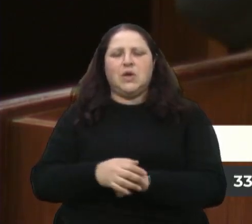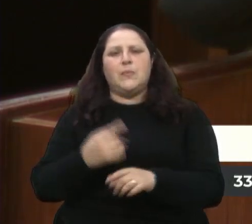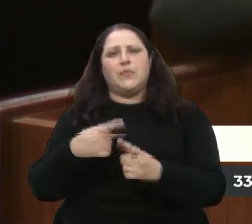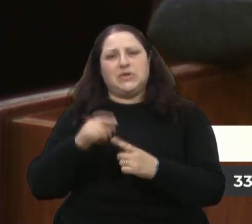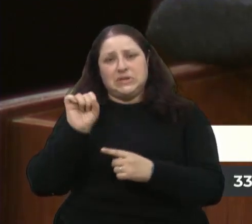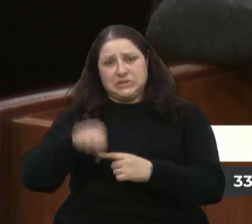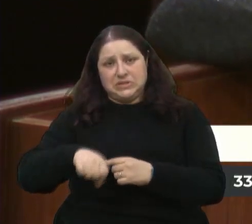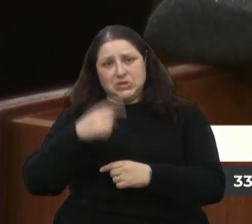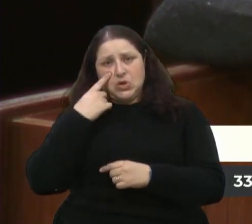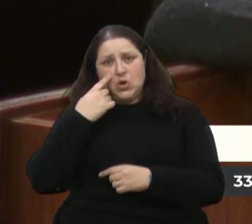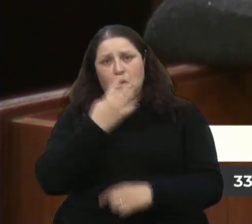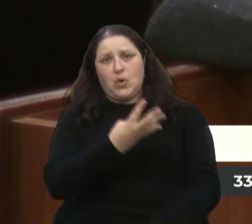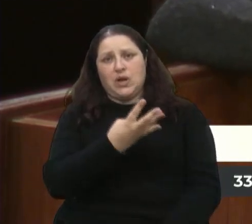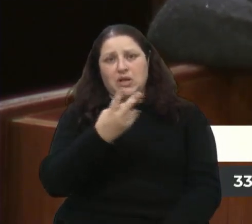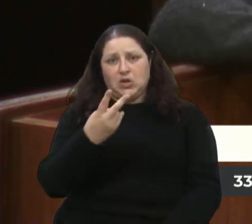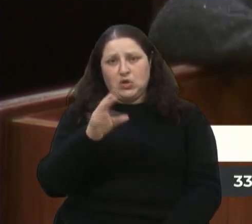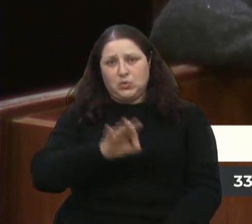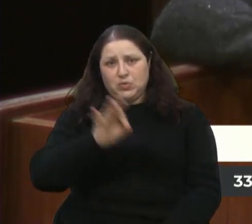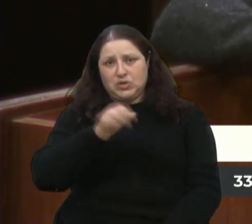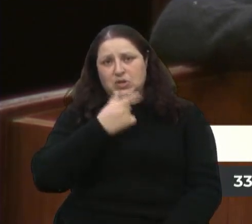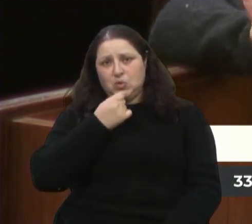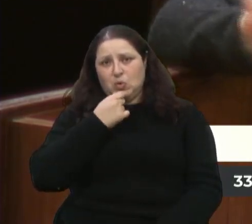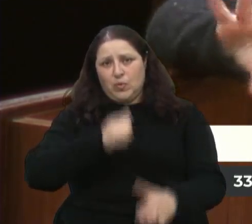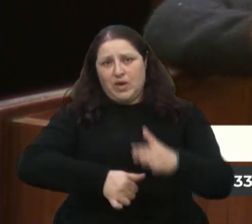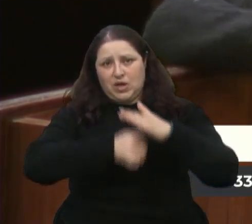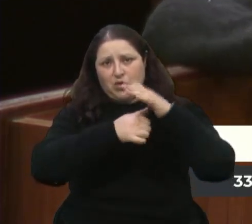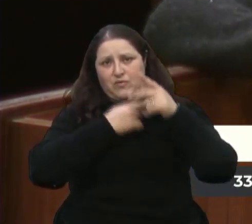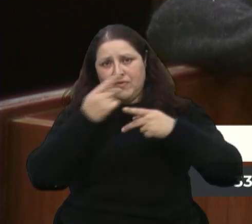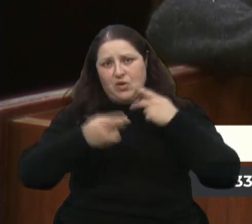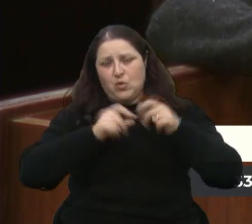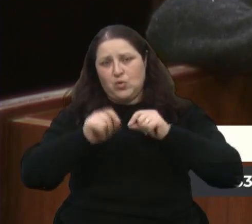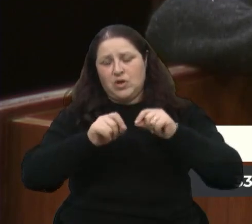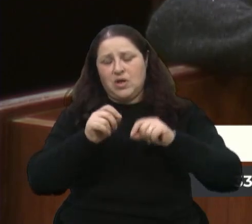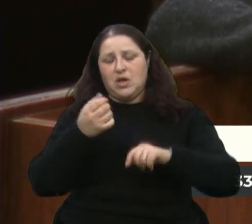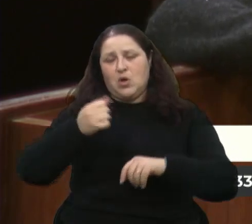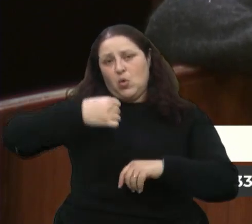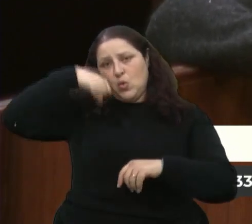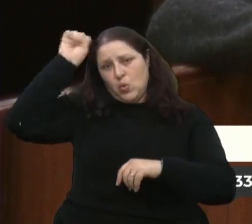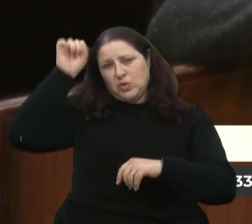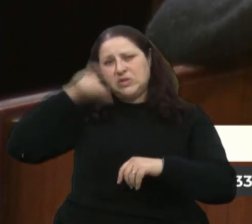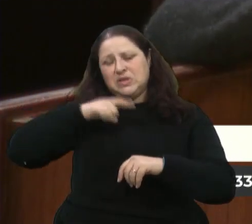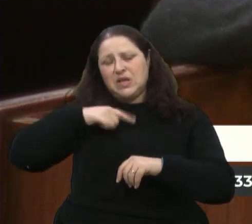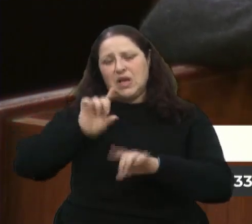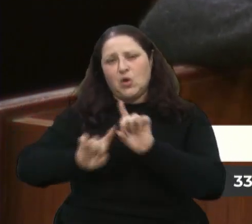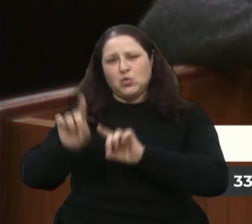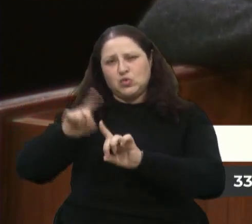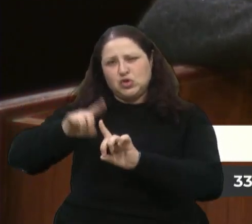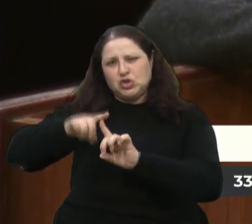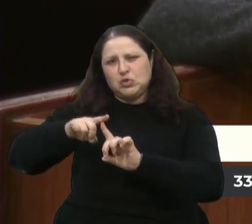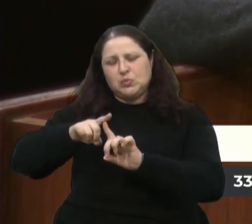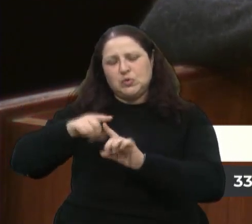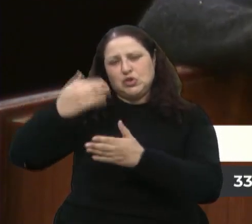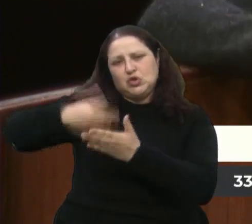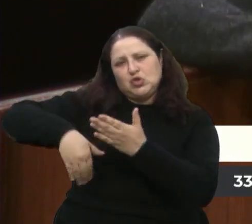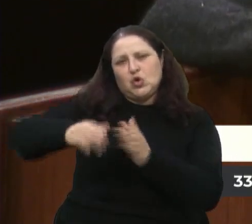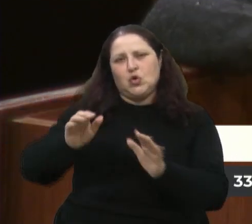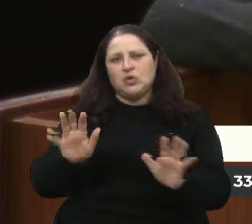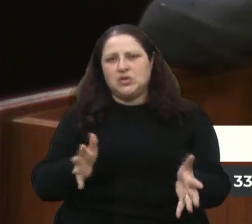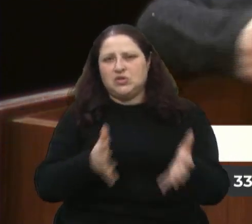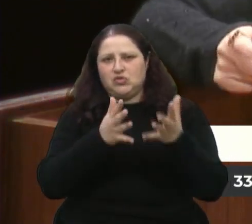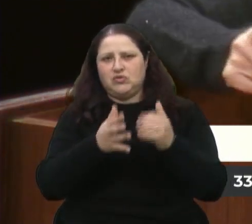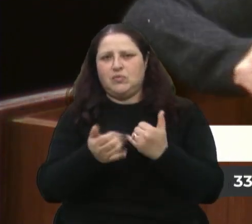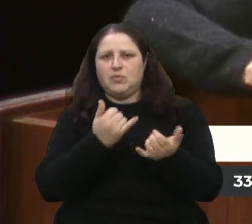42%, o reitor falou também, que da UX tem algum tipo de incentivo. Mas só que é incentivo assim, faz